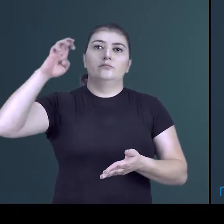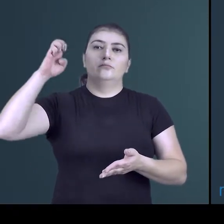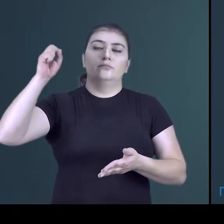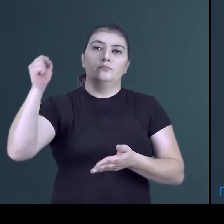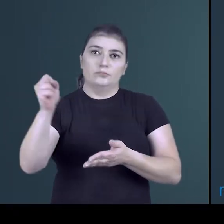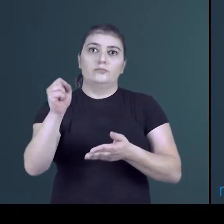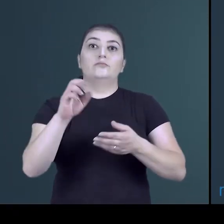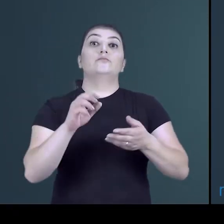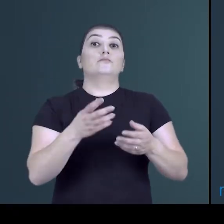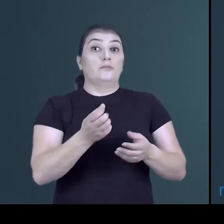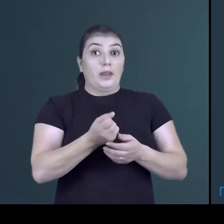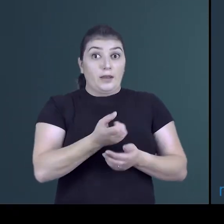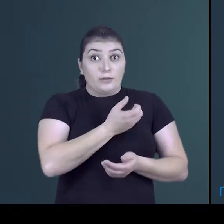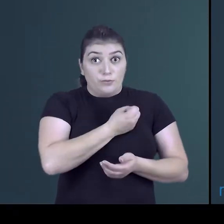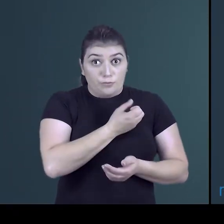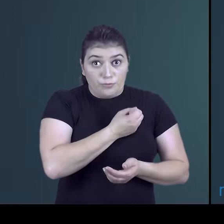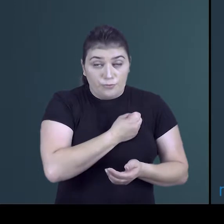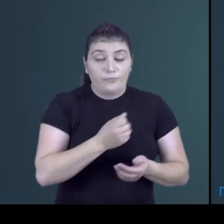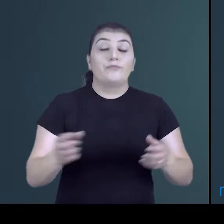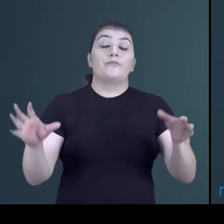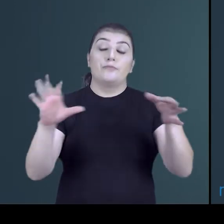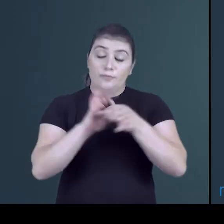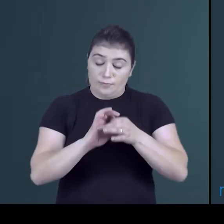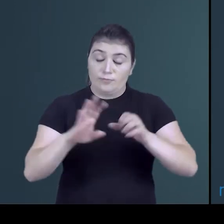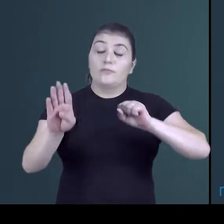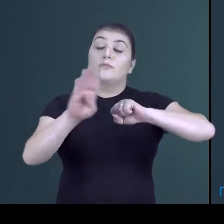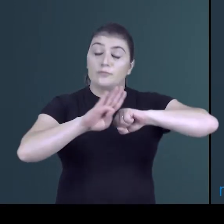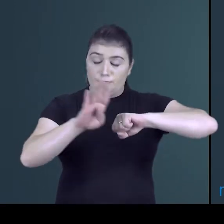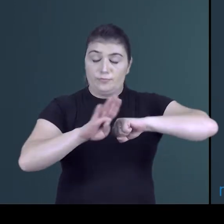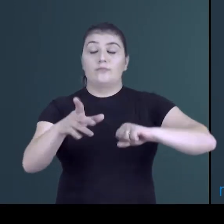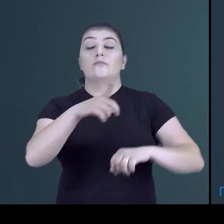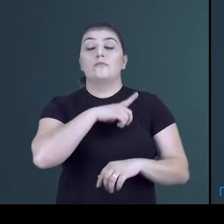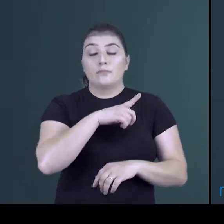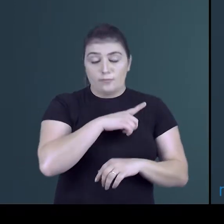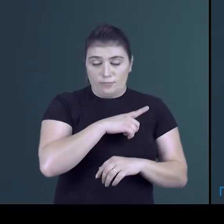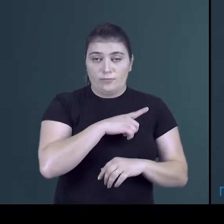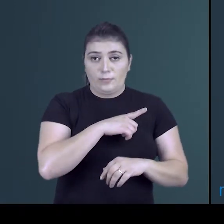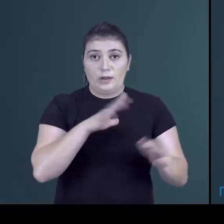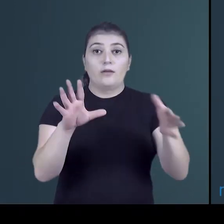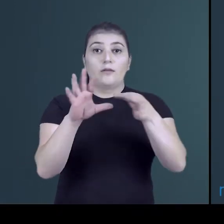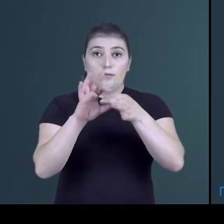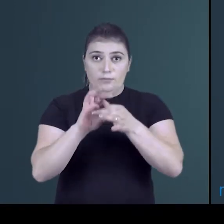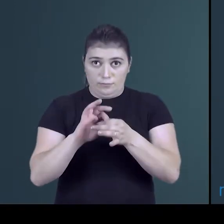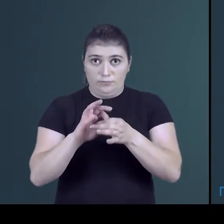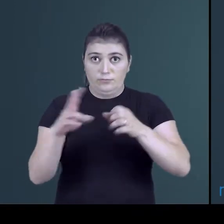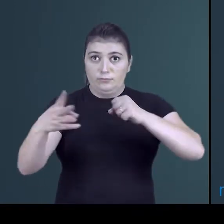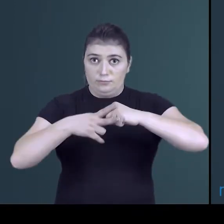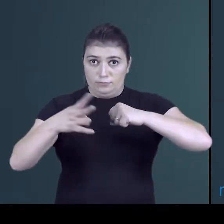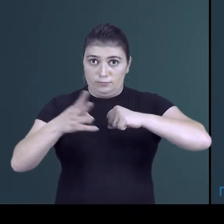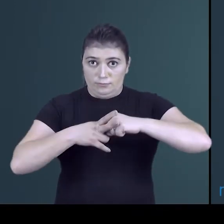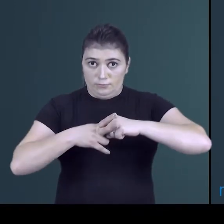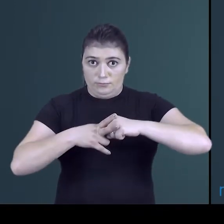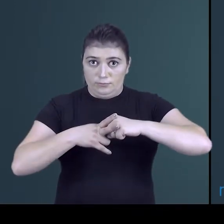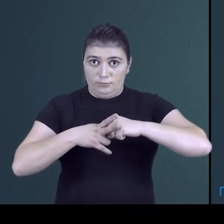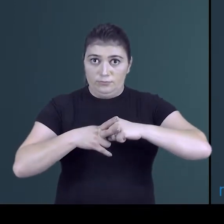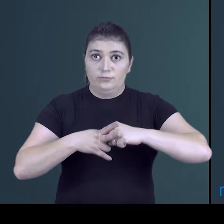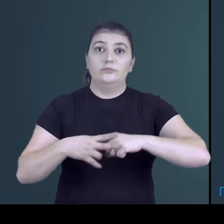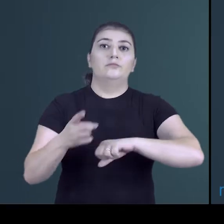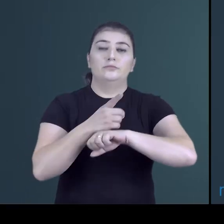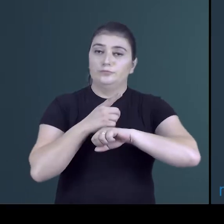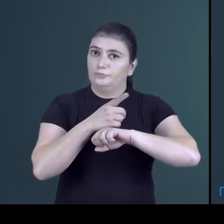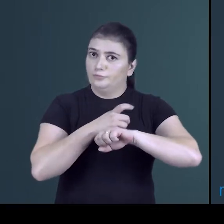casos estiverem ligados a um substantivo. Porém, quando estiverem ligadas a um verbo ou a